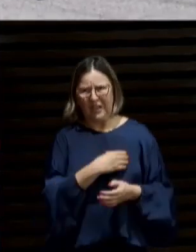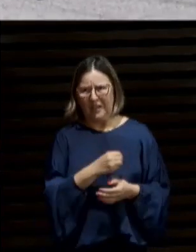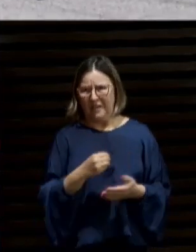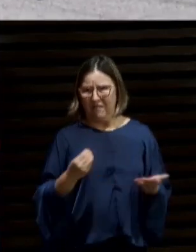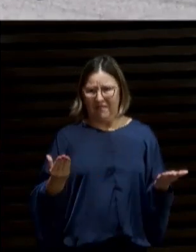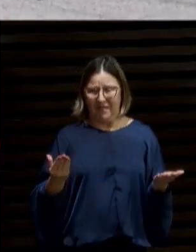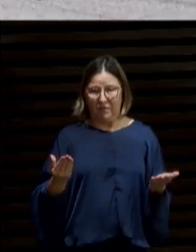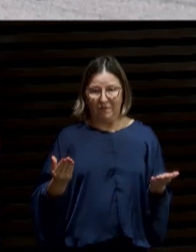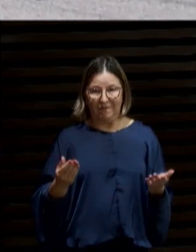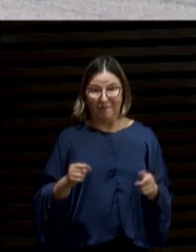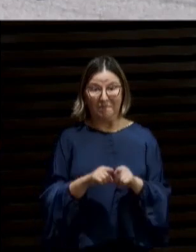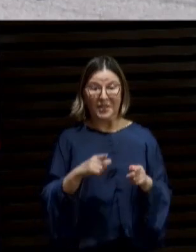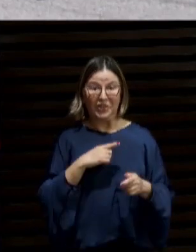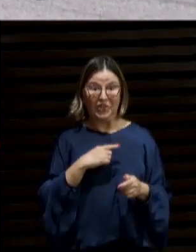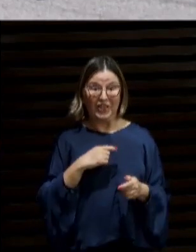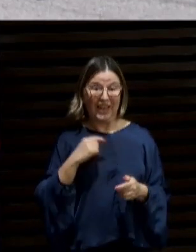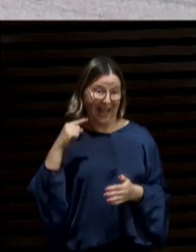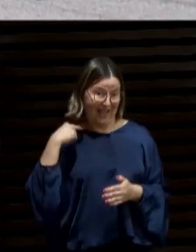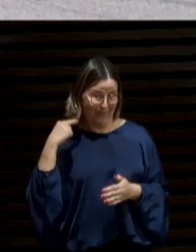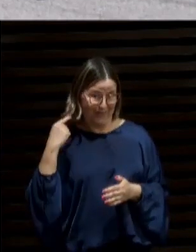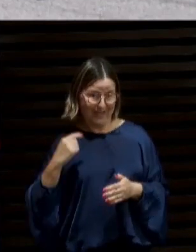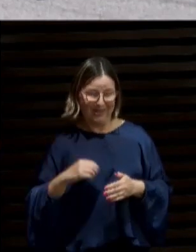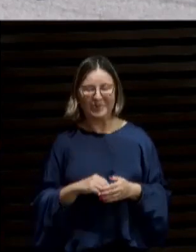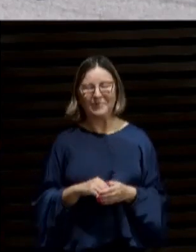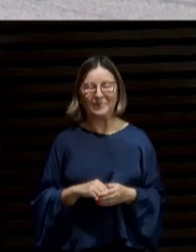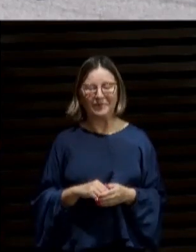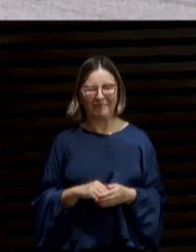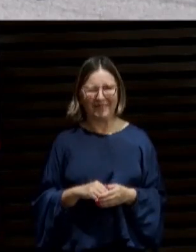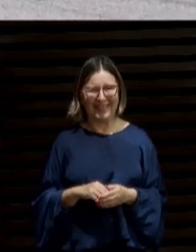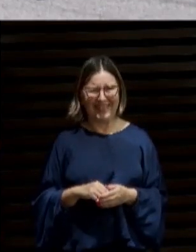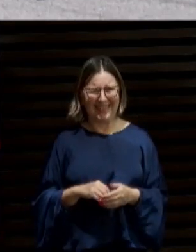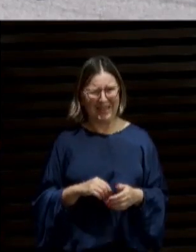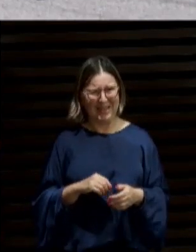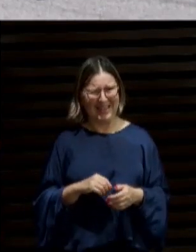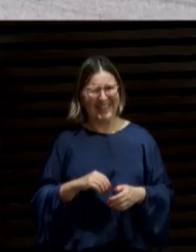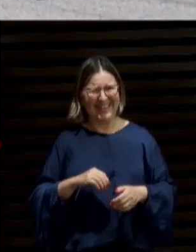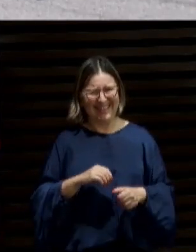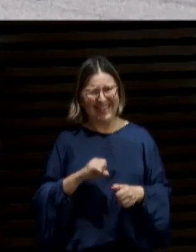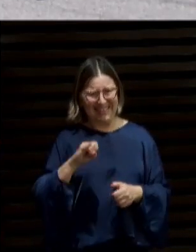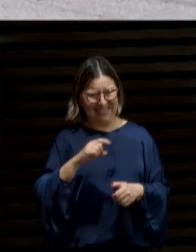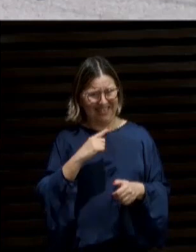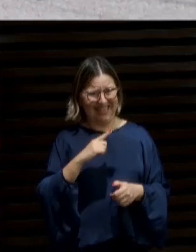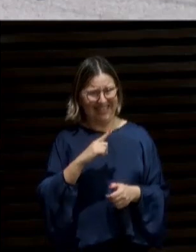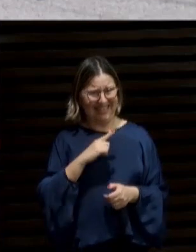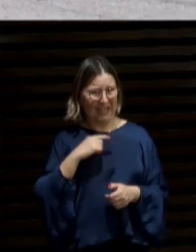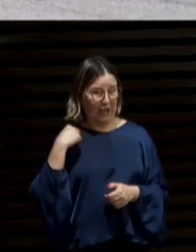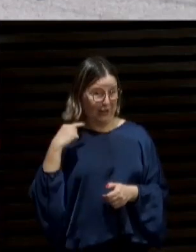mas tinha advogado junto. Quando tem advogado, a coisa melhora um pouco. Por isso que eu gosto do meu